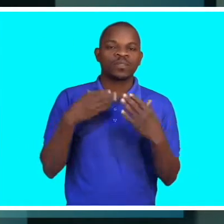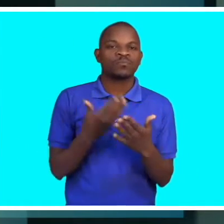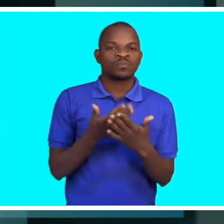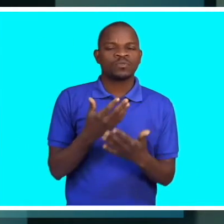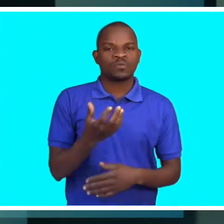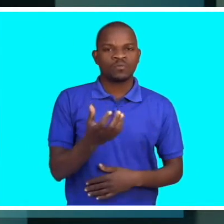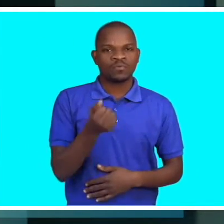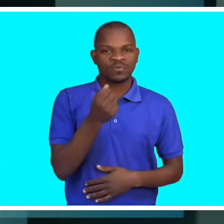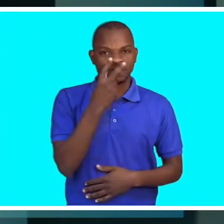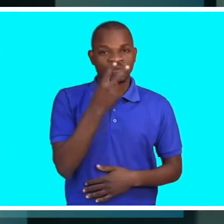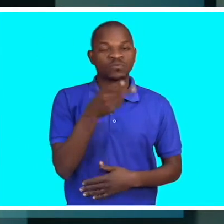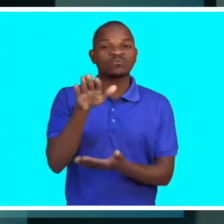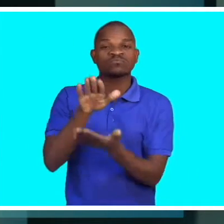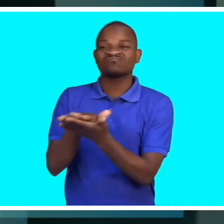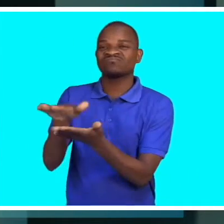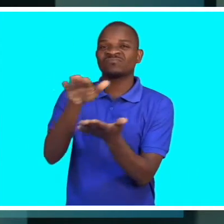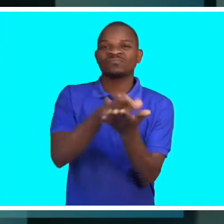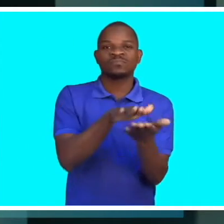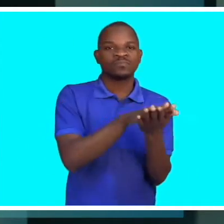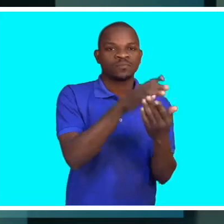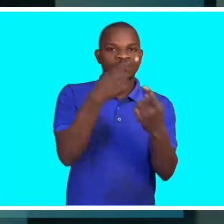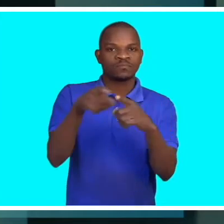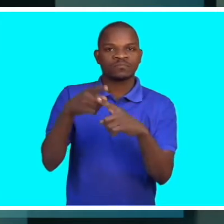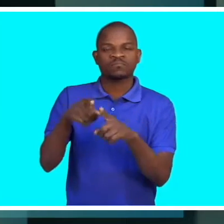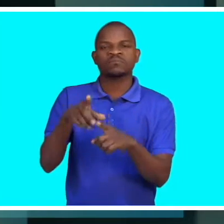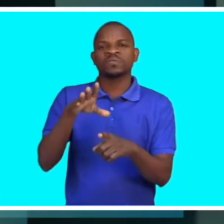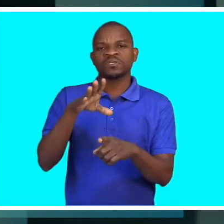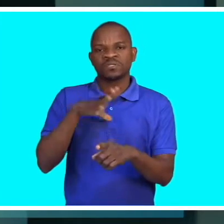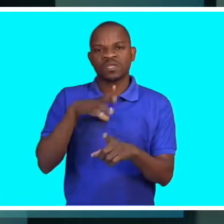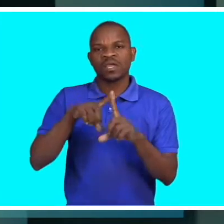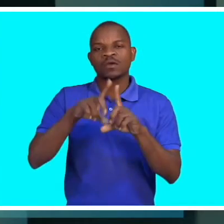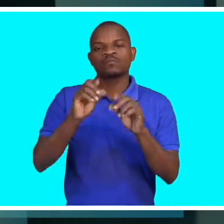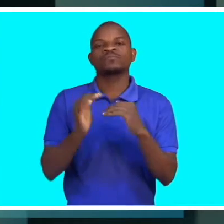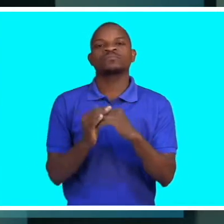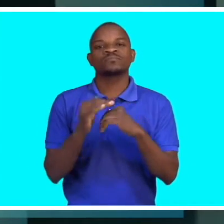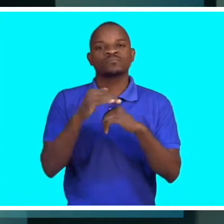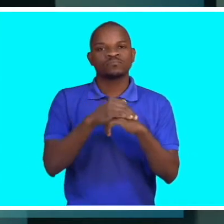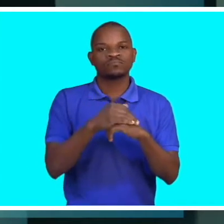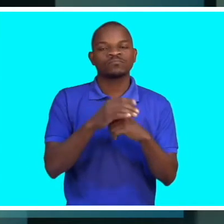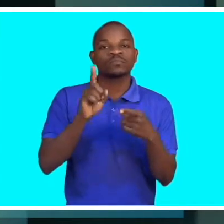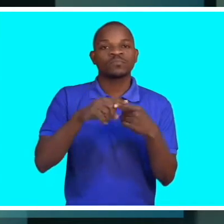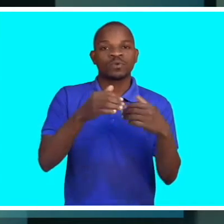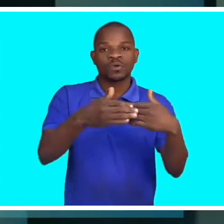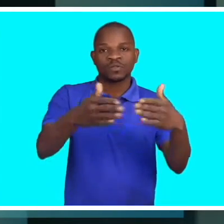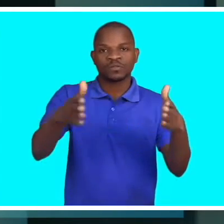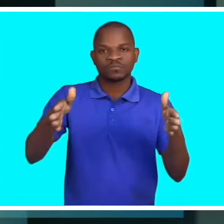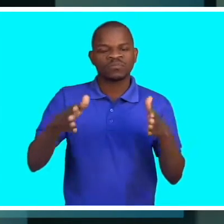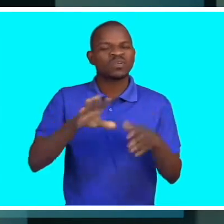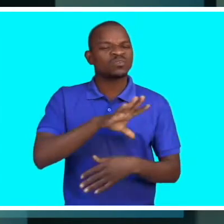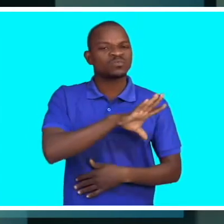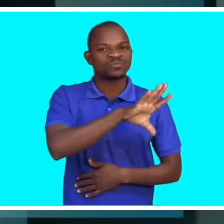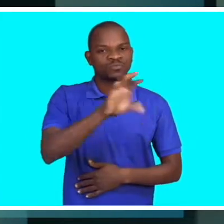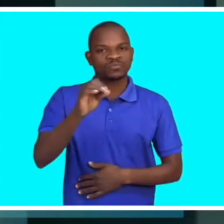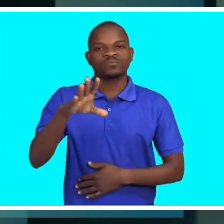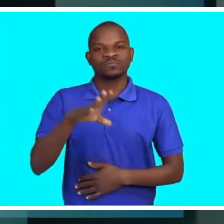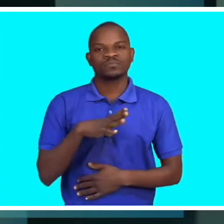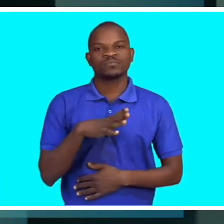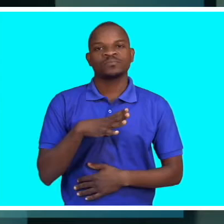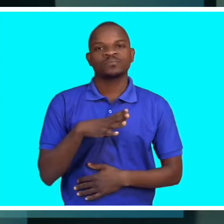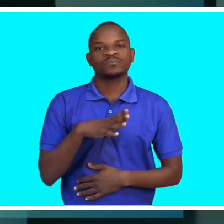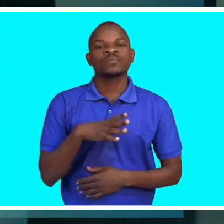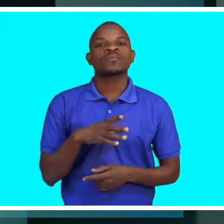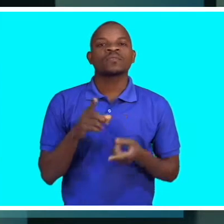podem ver que todos os acessos daqui do Cunhaca, mesmo na piscina, as salas todas estão munidas de rampas. Estamos em